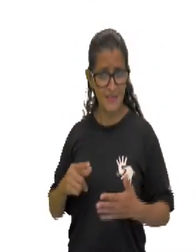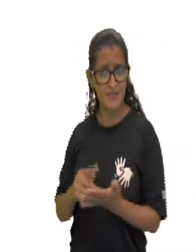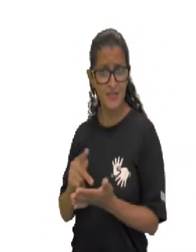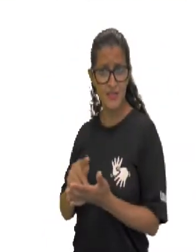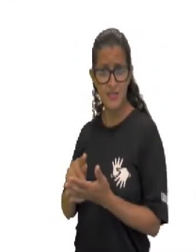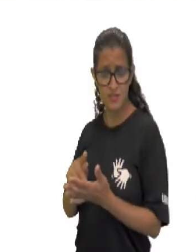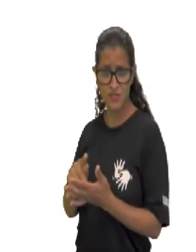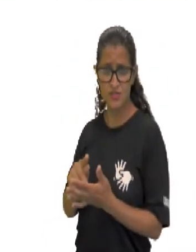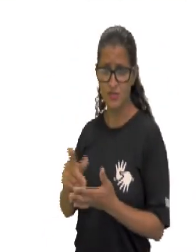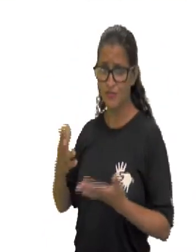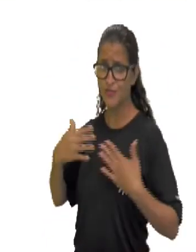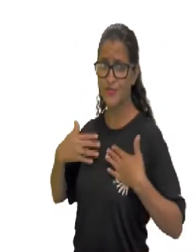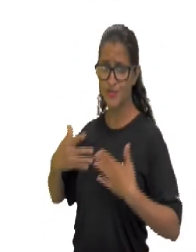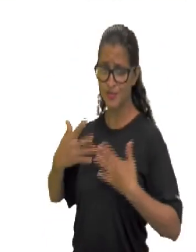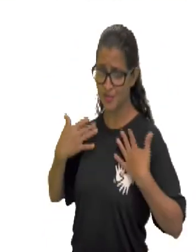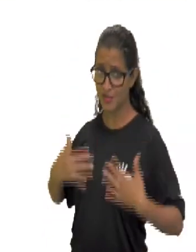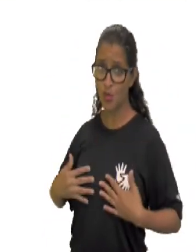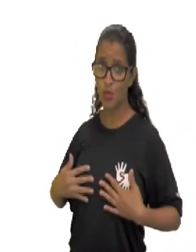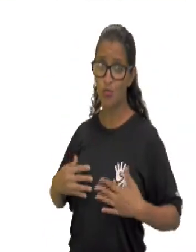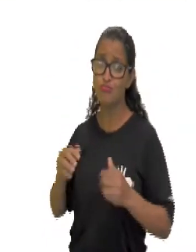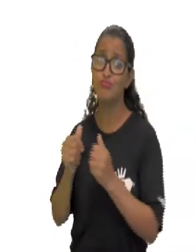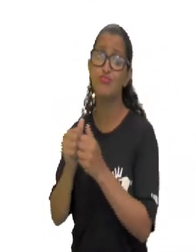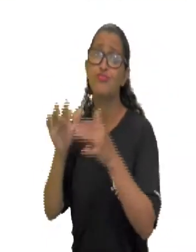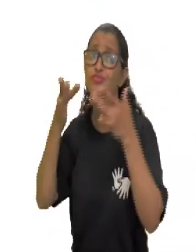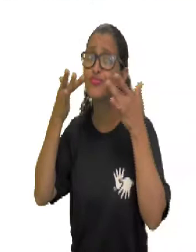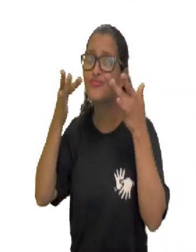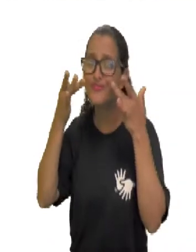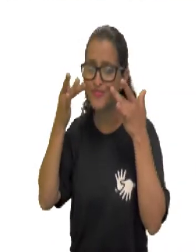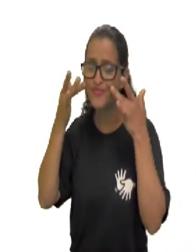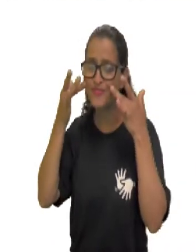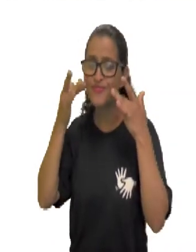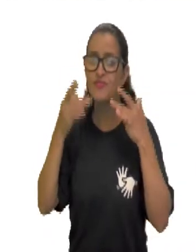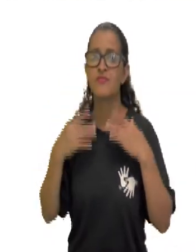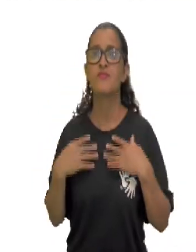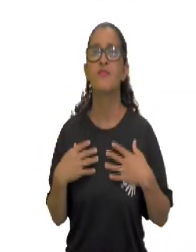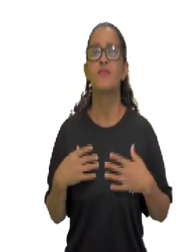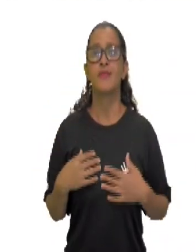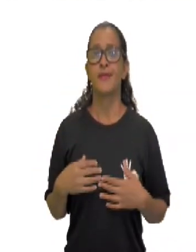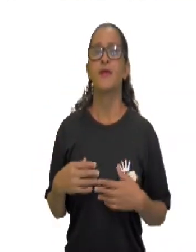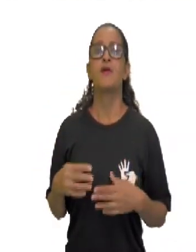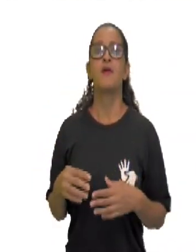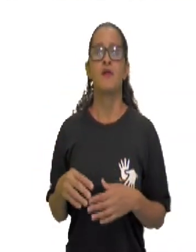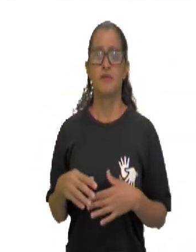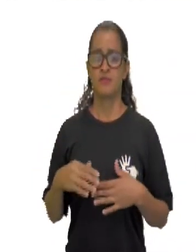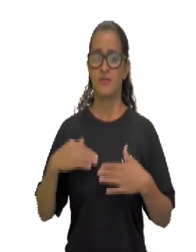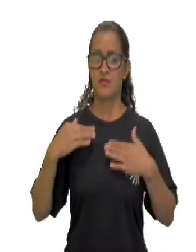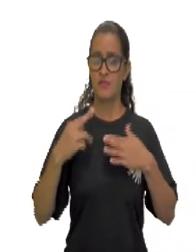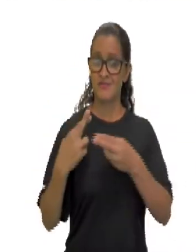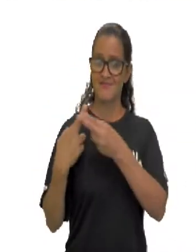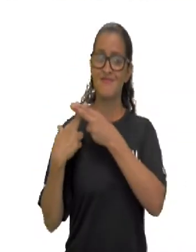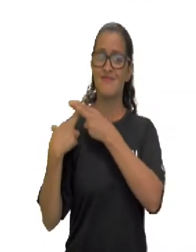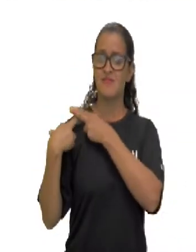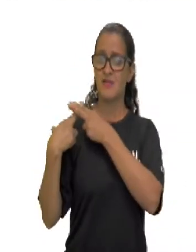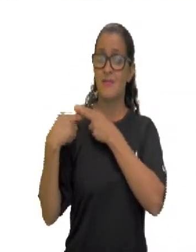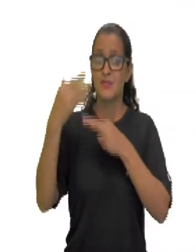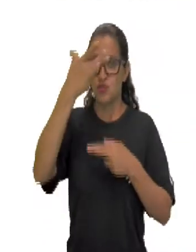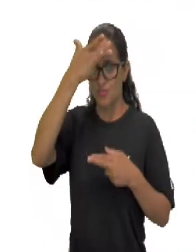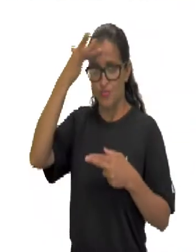Não é só a nossa voz. A nossa expressão aumenta o senso de responsabilidade e comprometimento. O que é